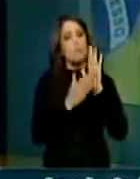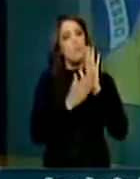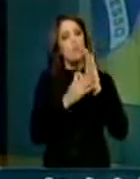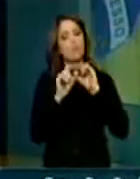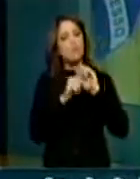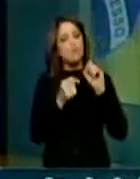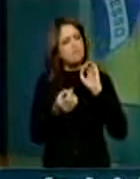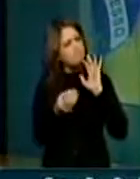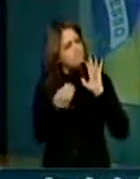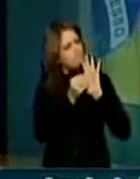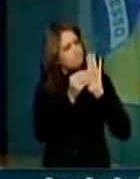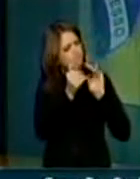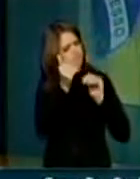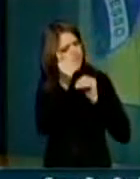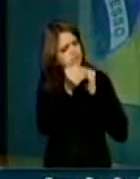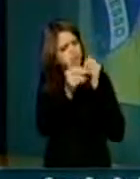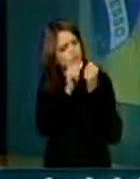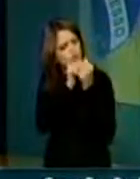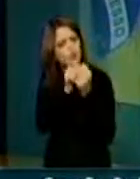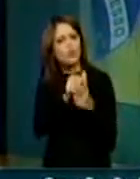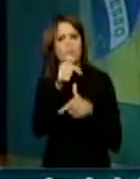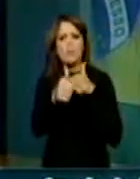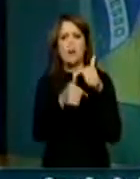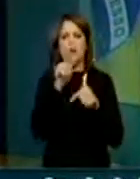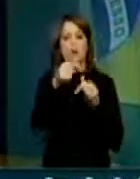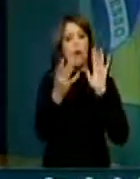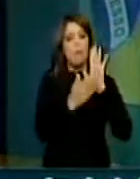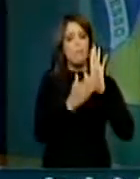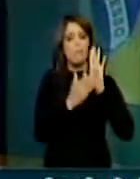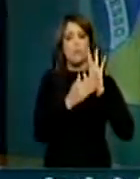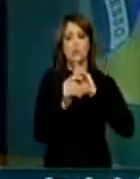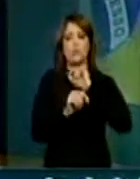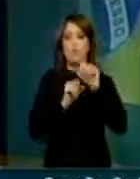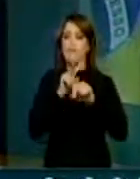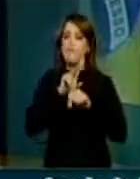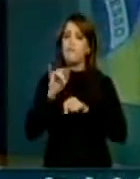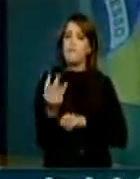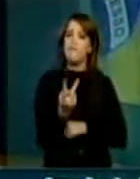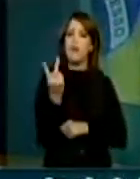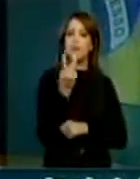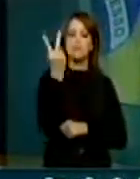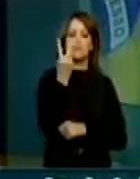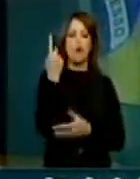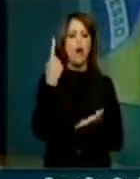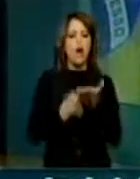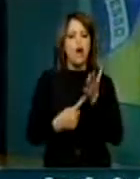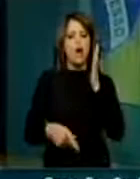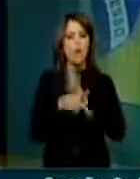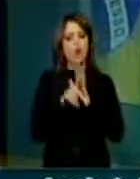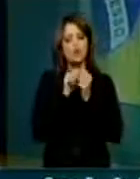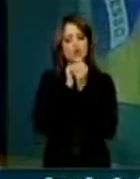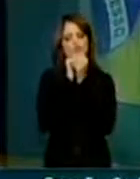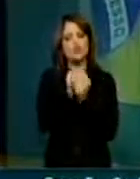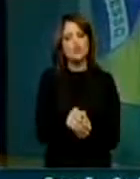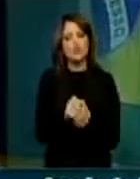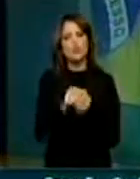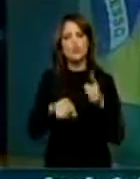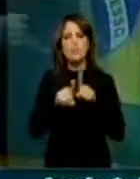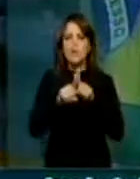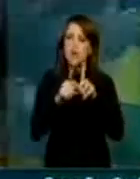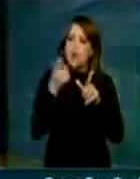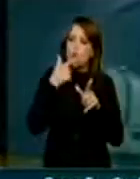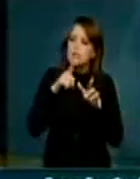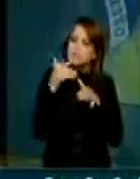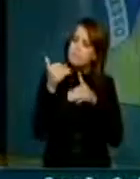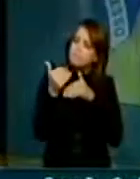proposta ombreada com os trabalhadores. Ela é uma proposta que valoriza um acordo firmado e